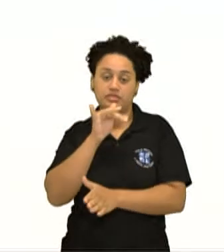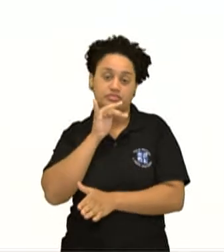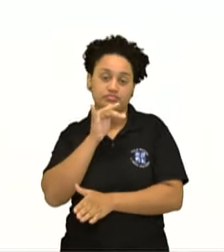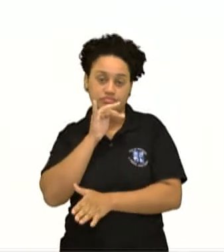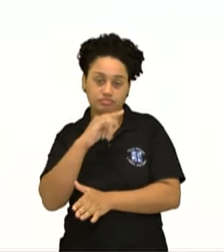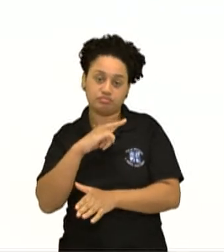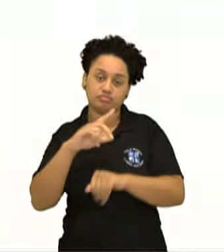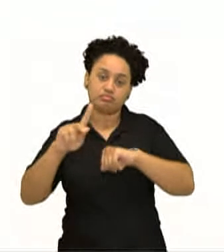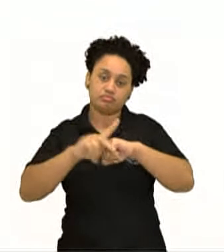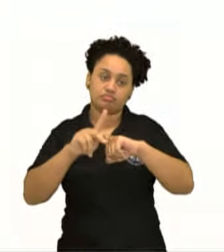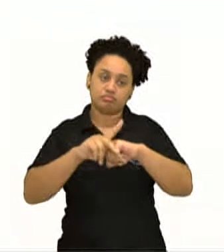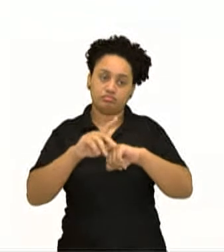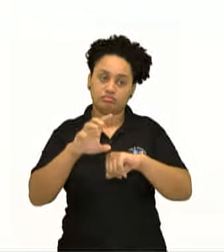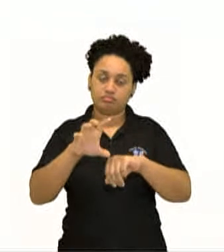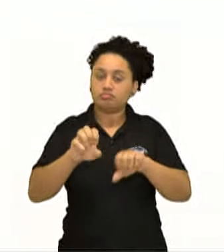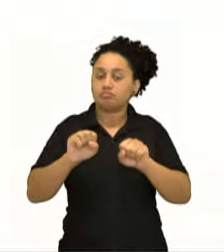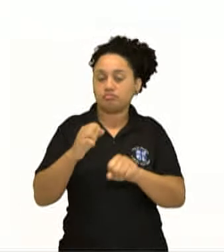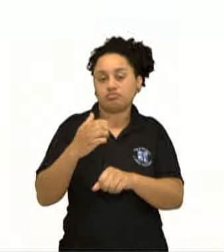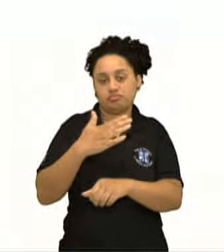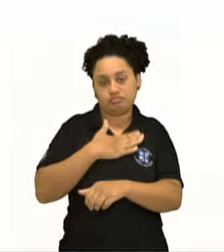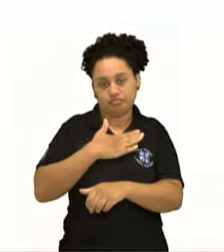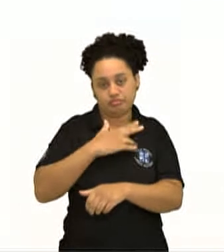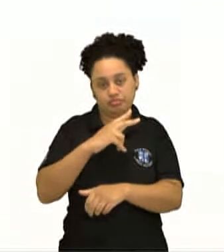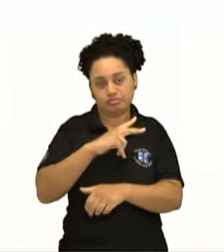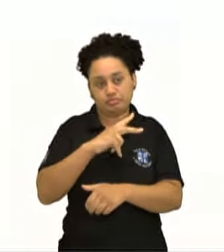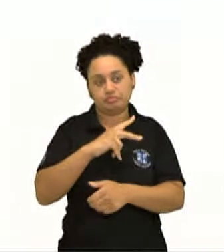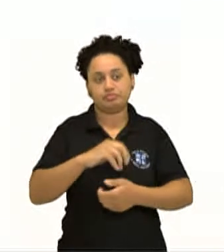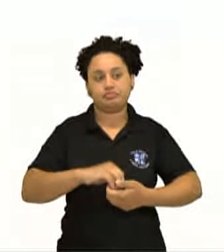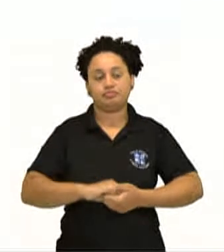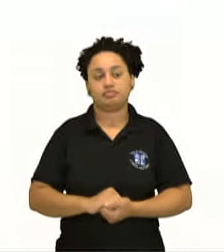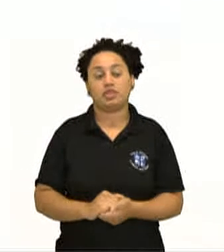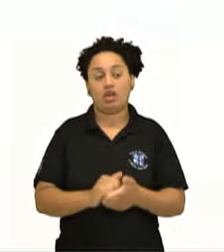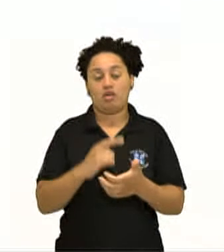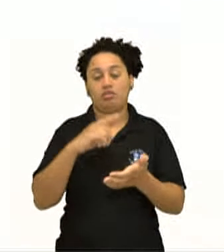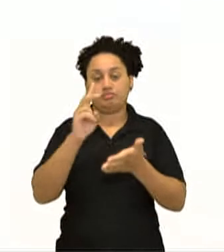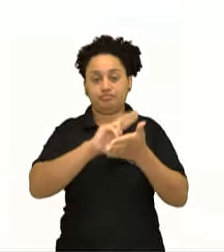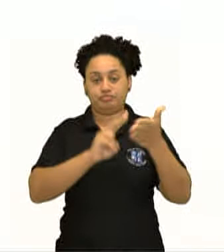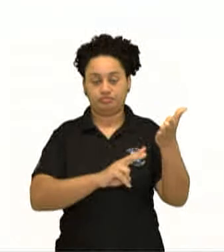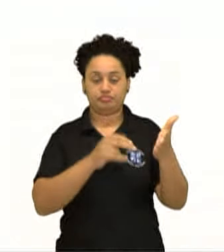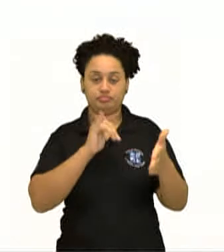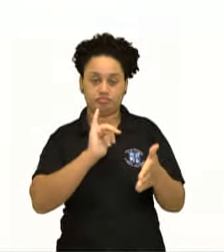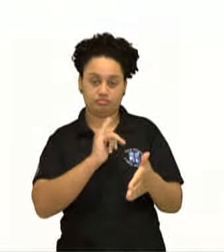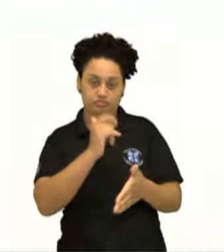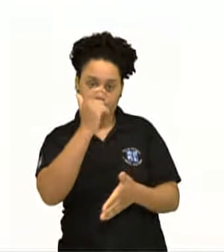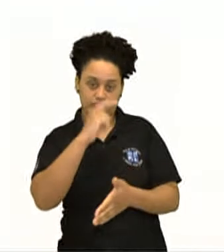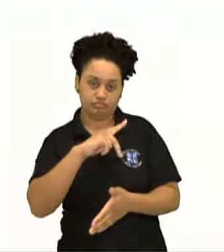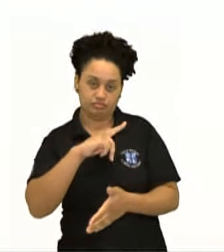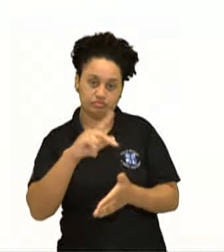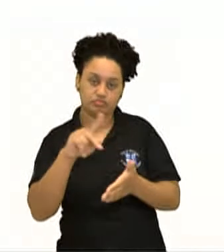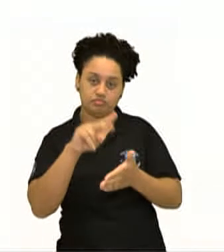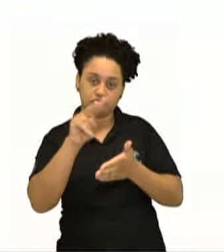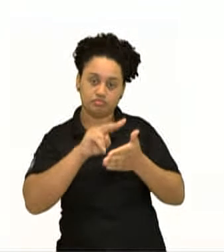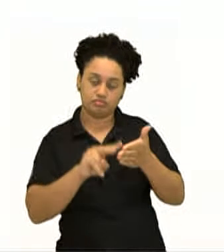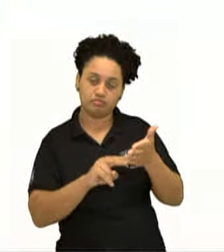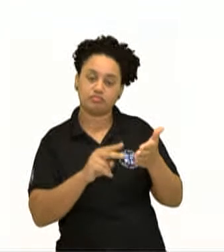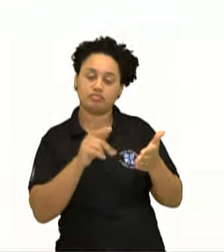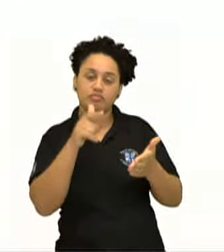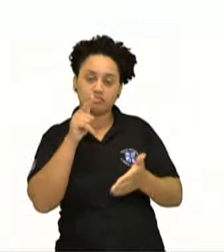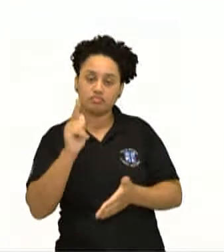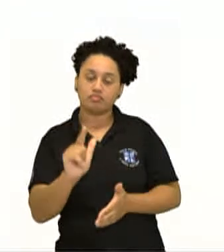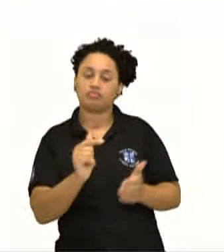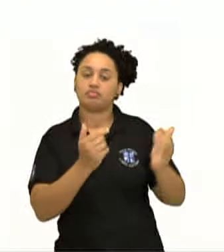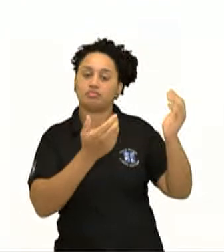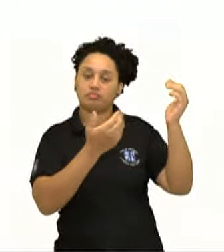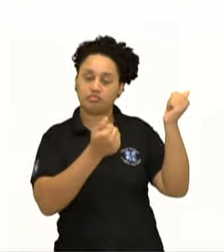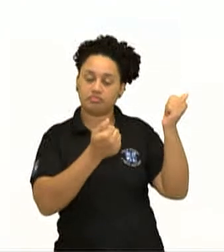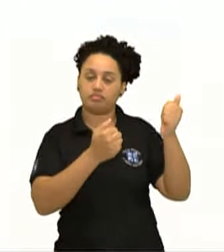pronome possessivo. Lê o seguinte relato. Cada manhã que me levanto de mi cama, estão